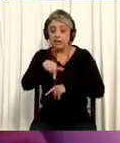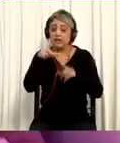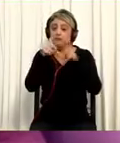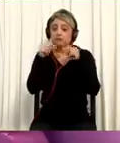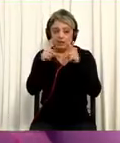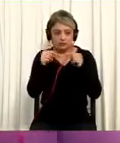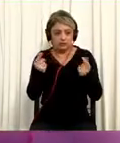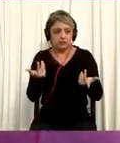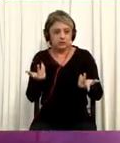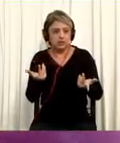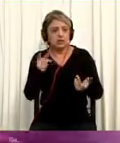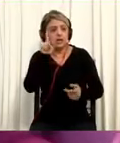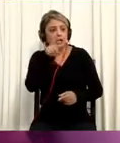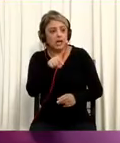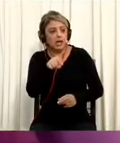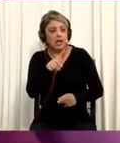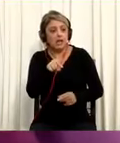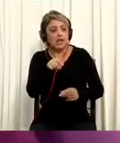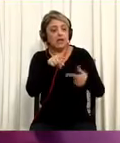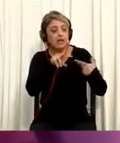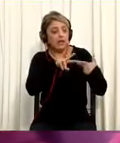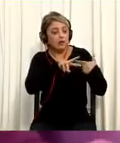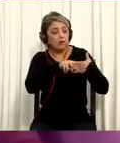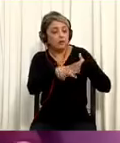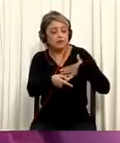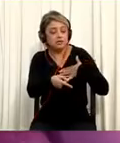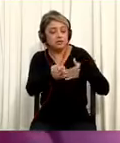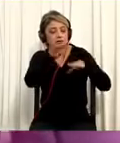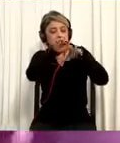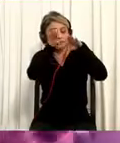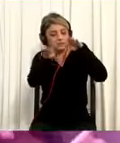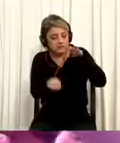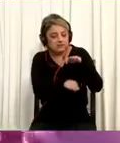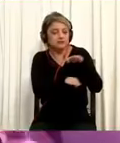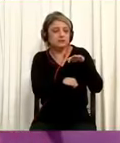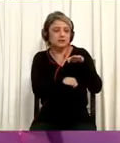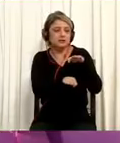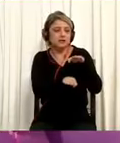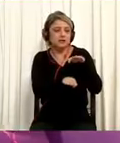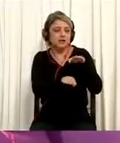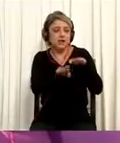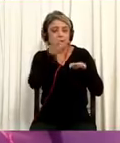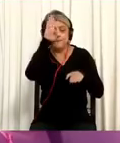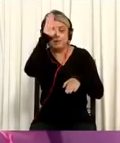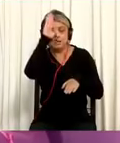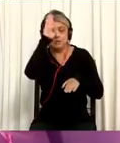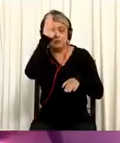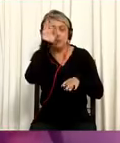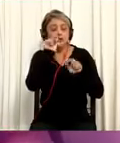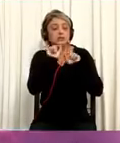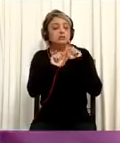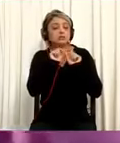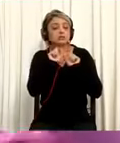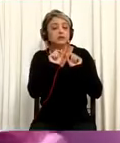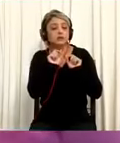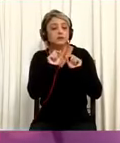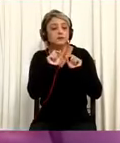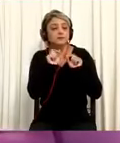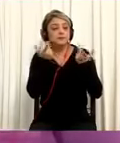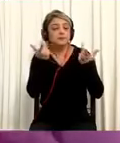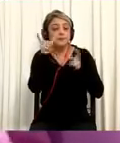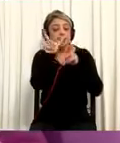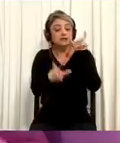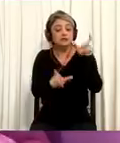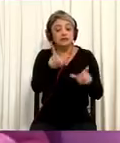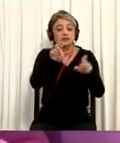enfim, é fruto dessa desigualdade, é fruto principalmente dessa forma